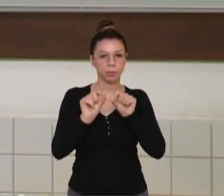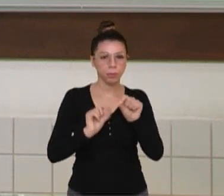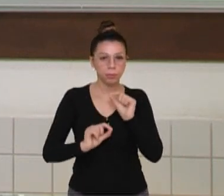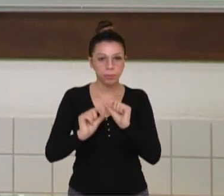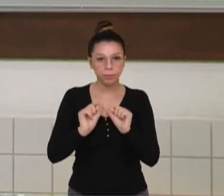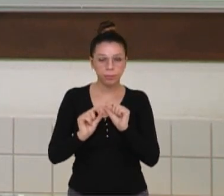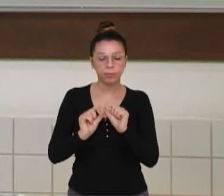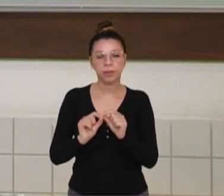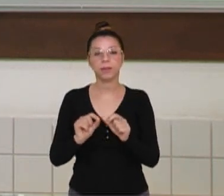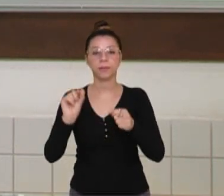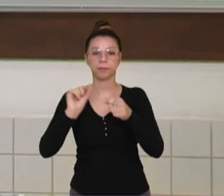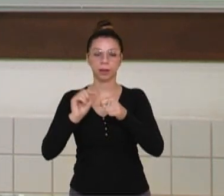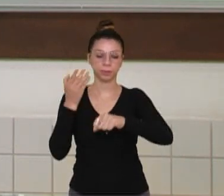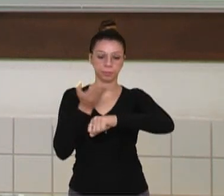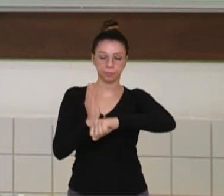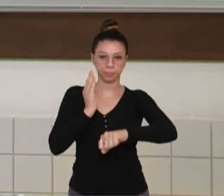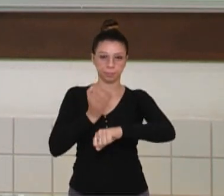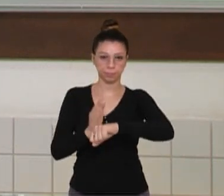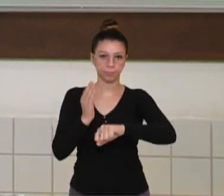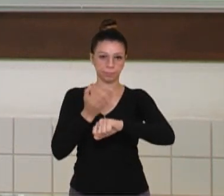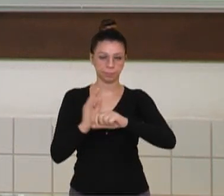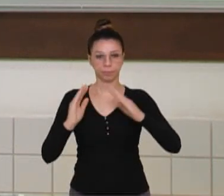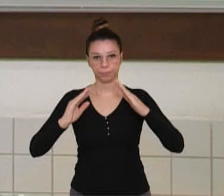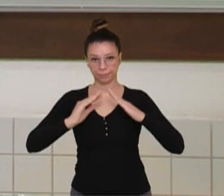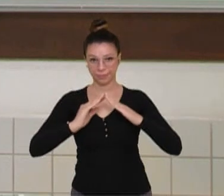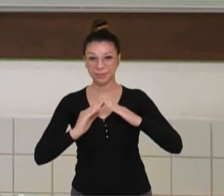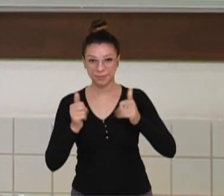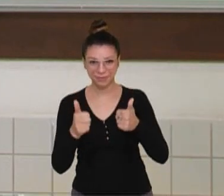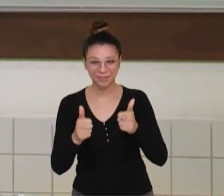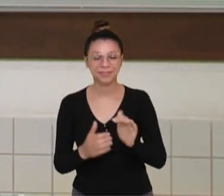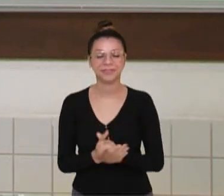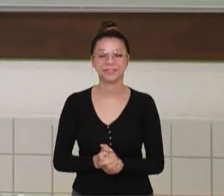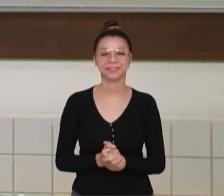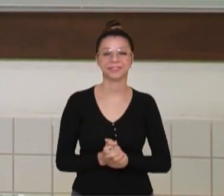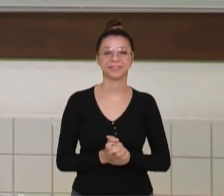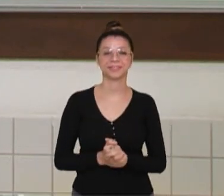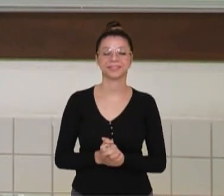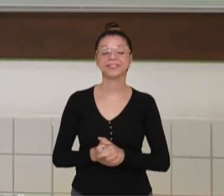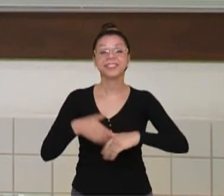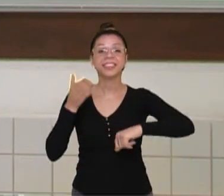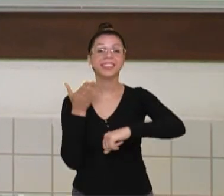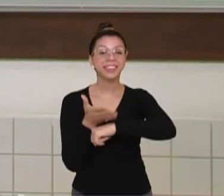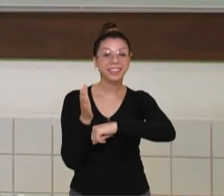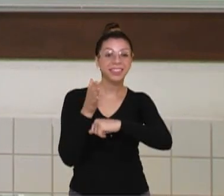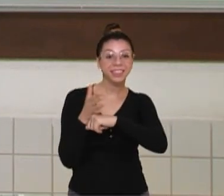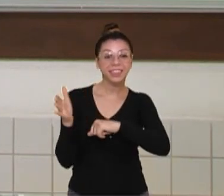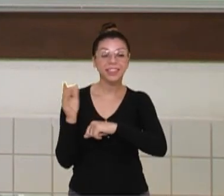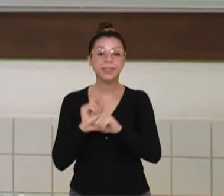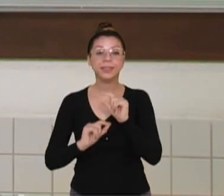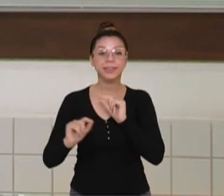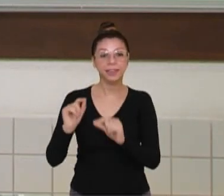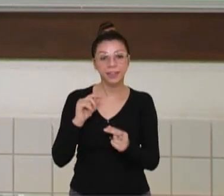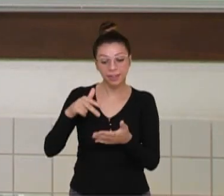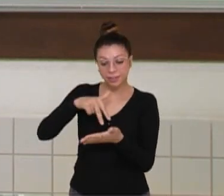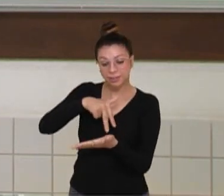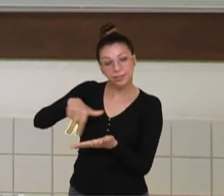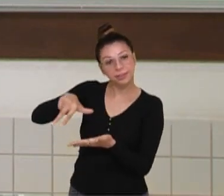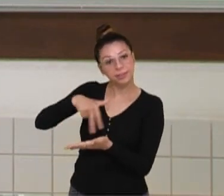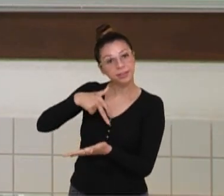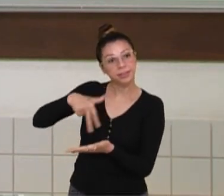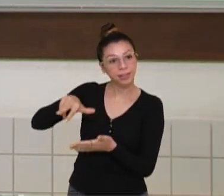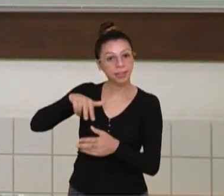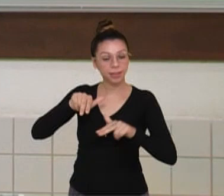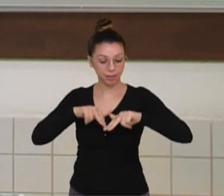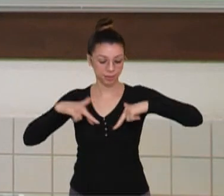vocês façam essa atividade aí em casa, tá bom? Que é treinar e praticar o passo da ciranda, é bem